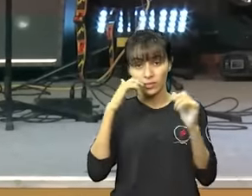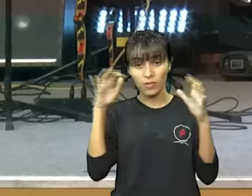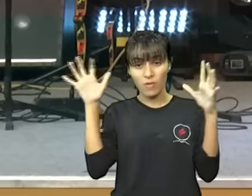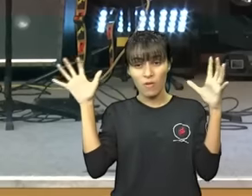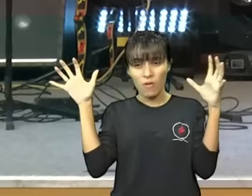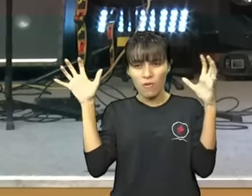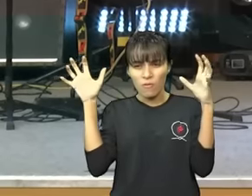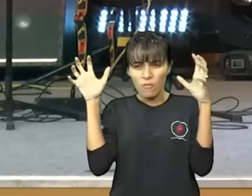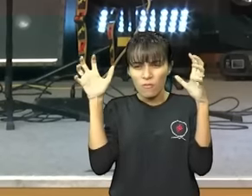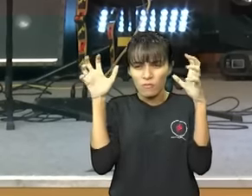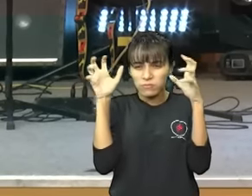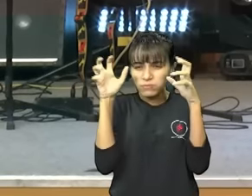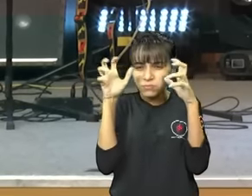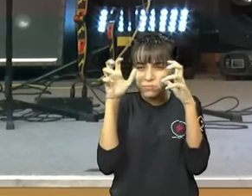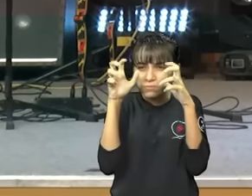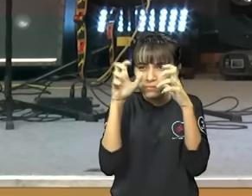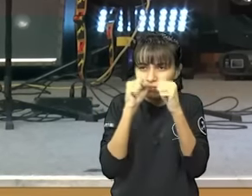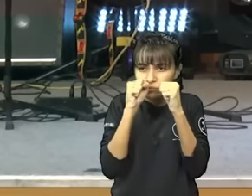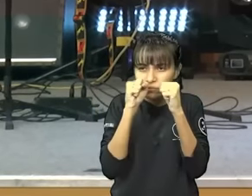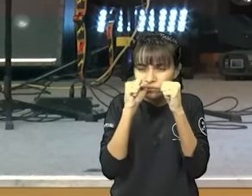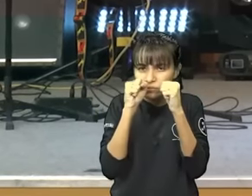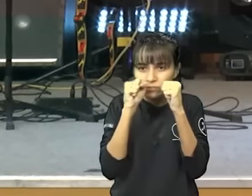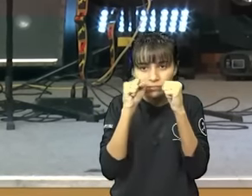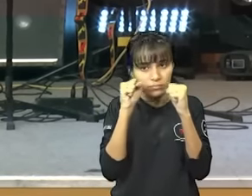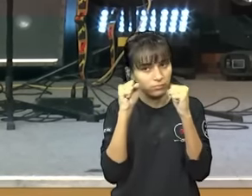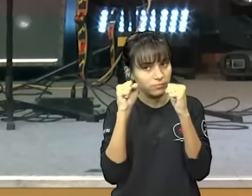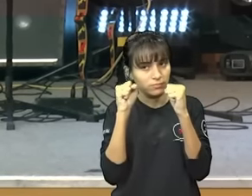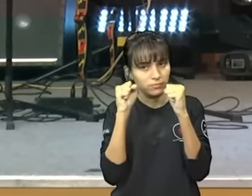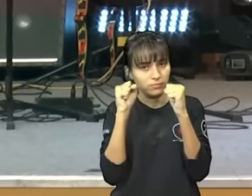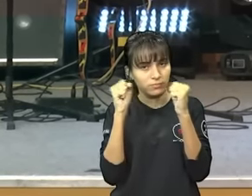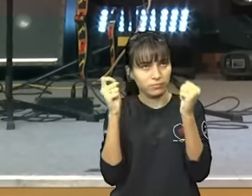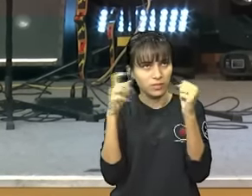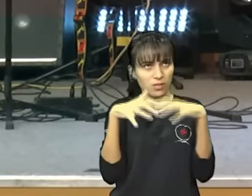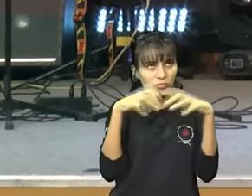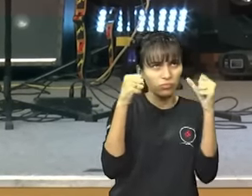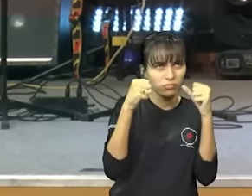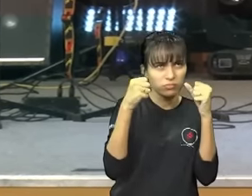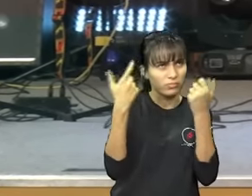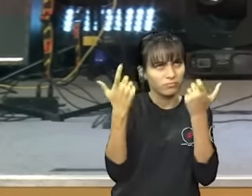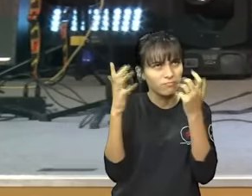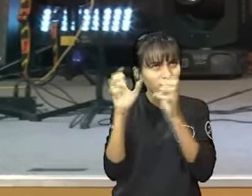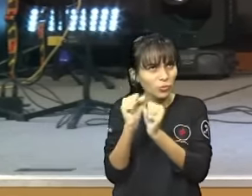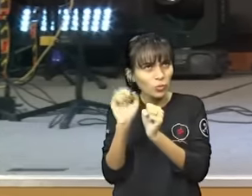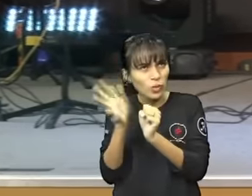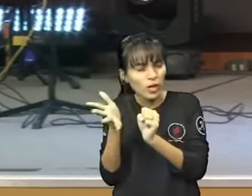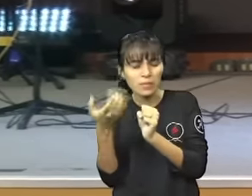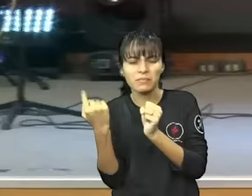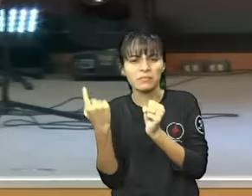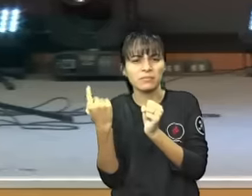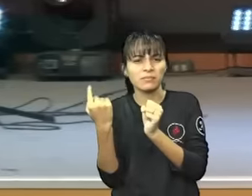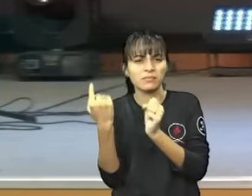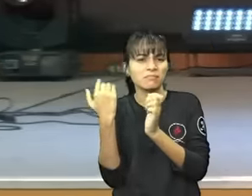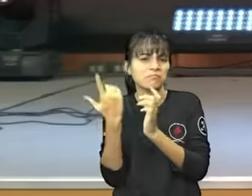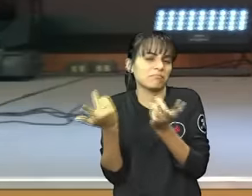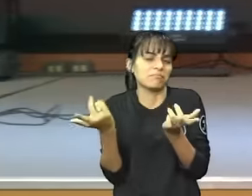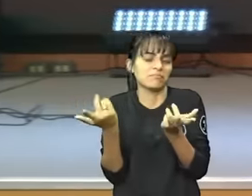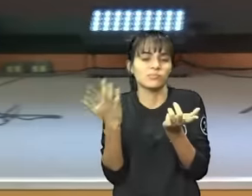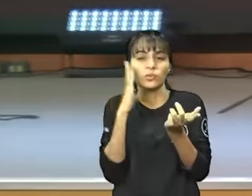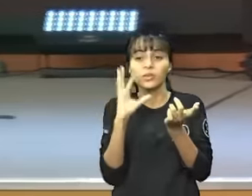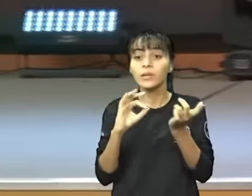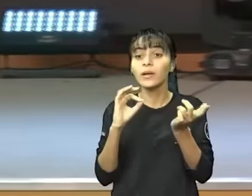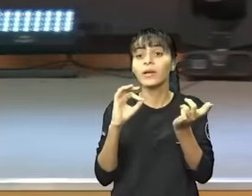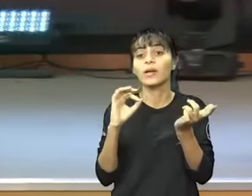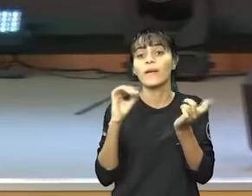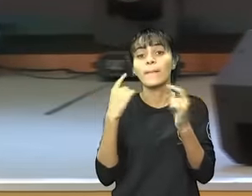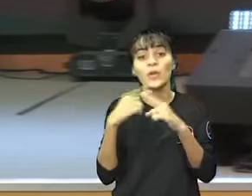escuridão das Trevas vai redundante se atreva já escuridão Mas porque é redundância o